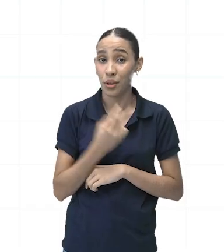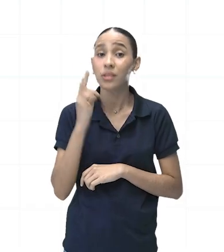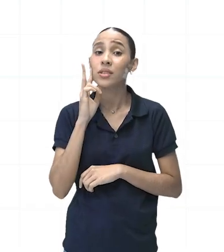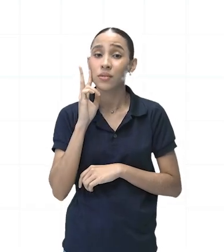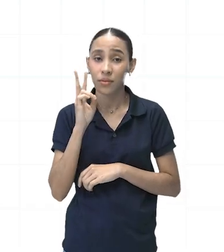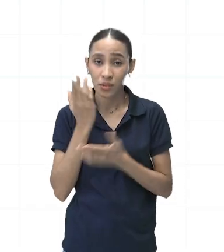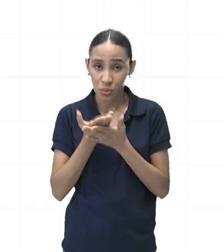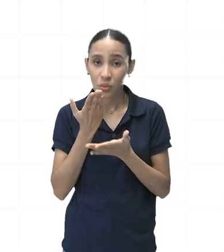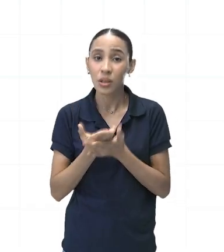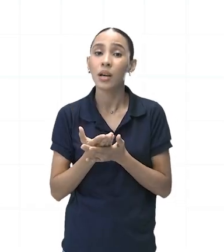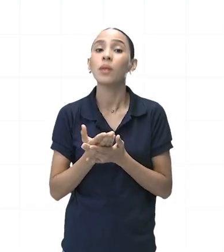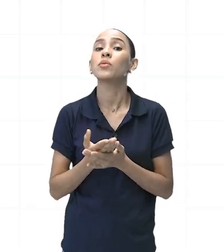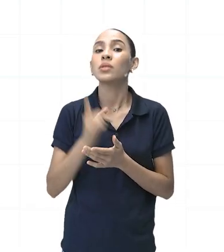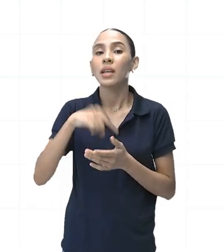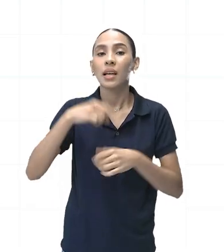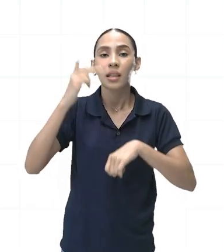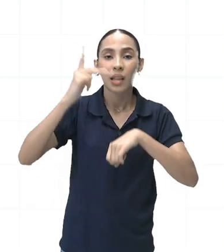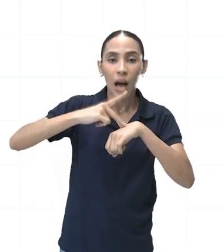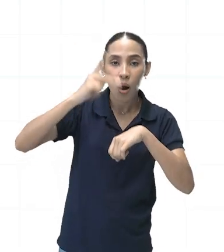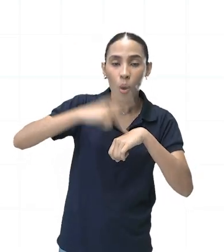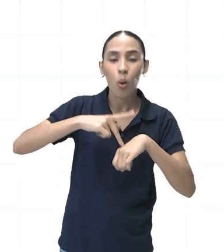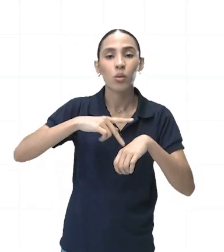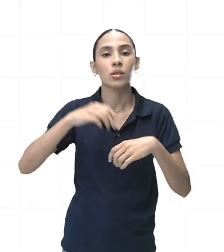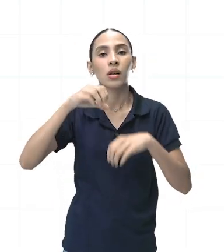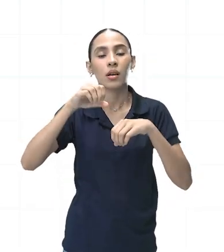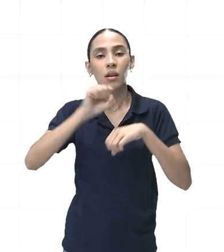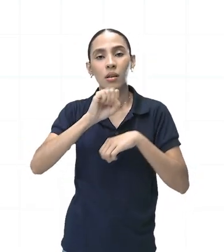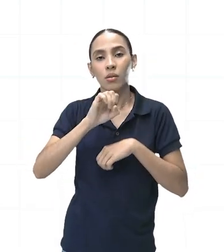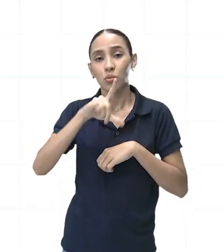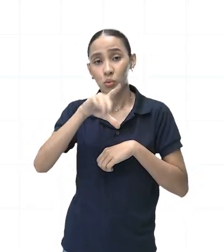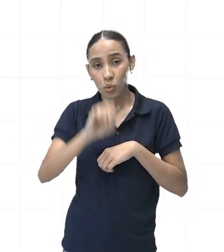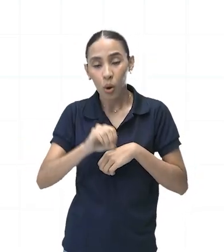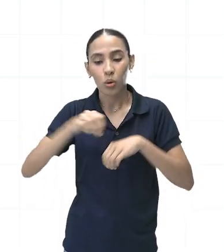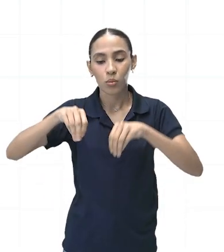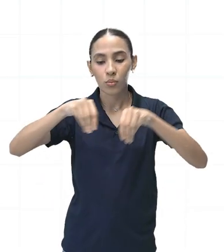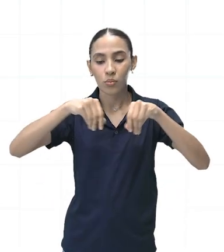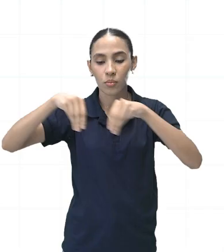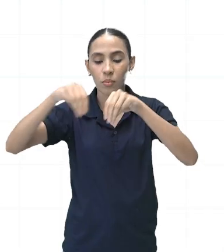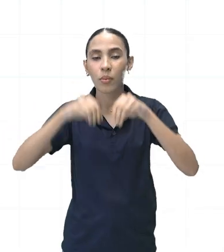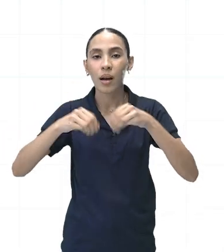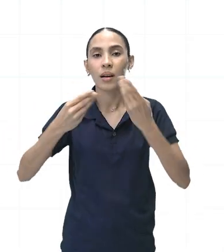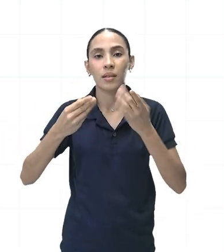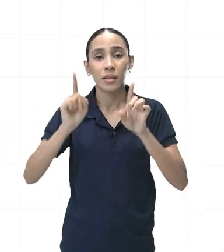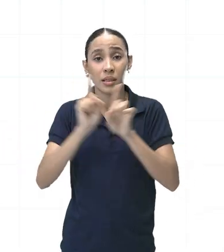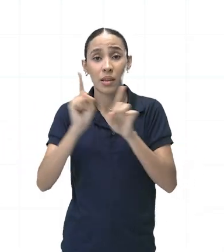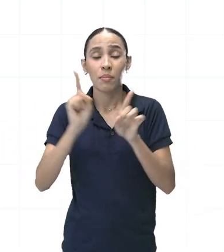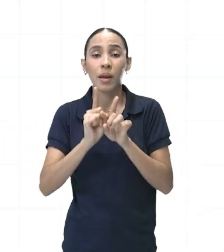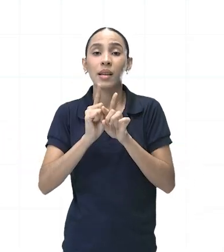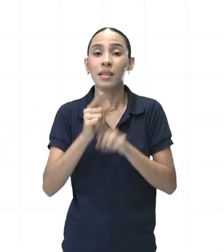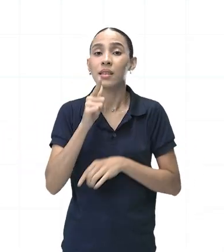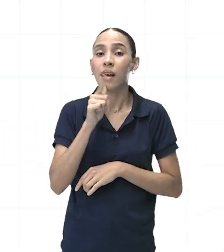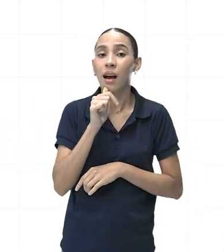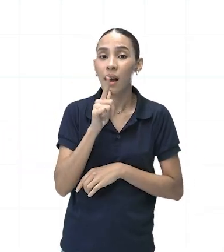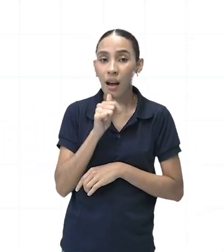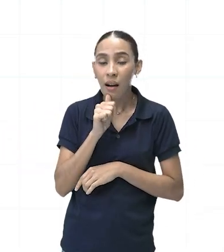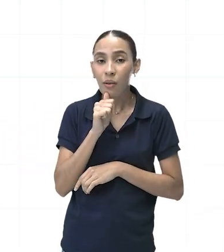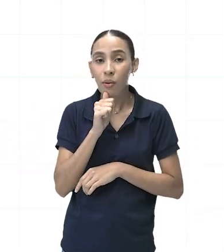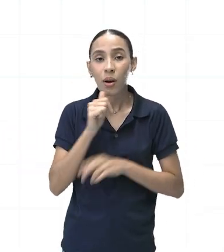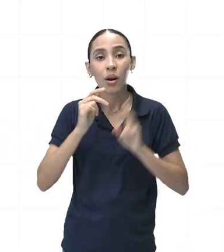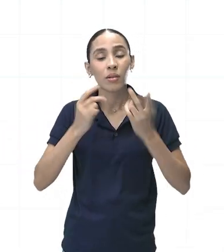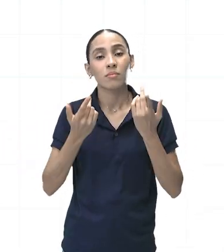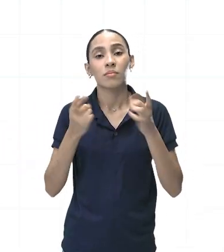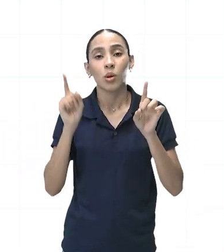viu que vem ali, da rocha, do solo, substrato rochoso que libera esses minerais, bem como da água. E